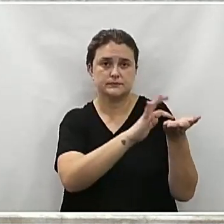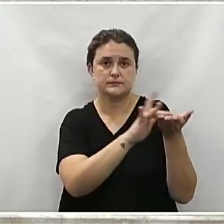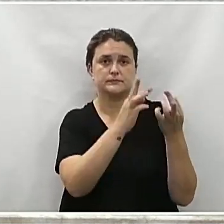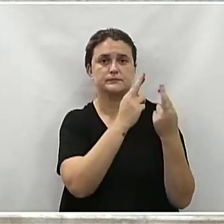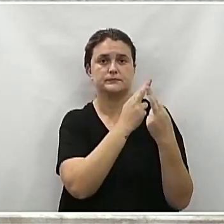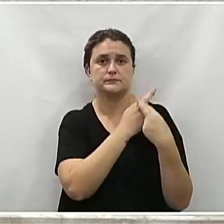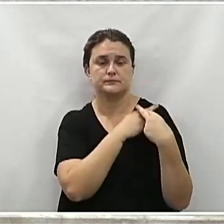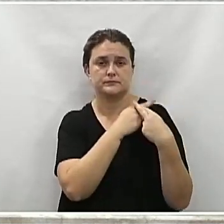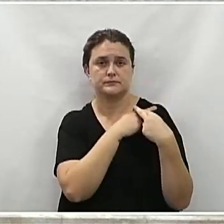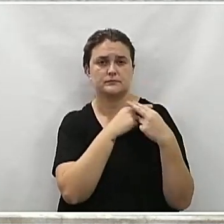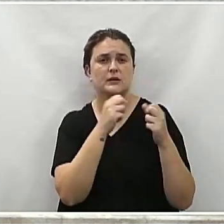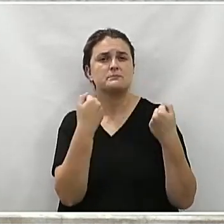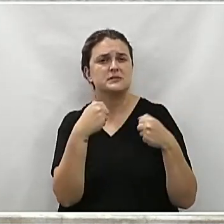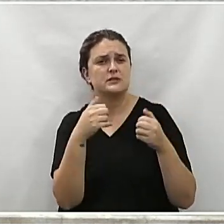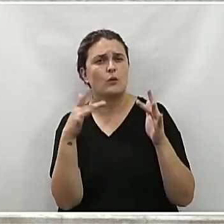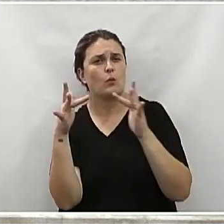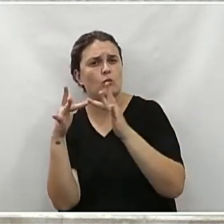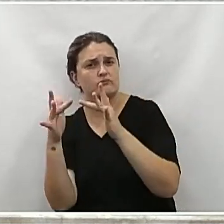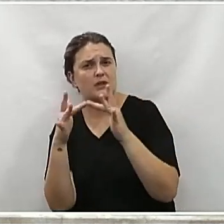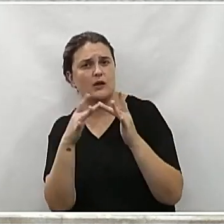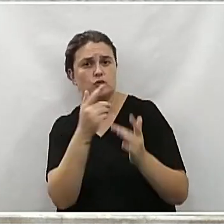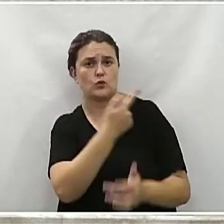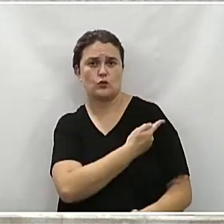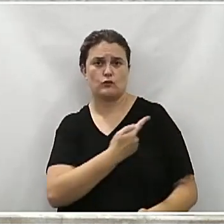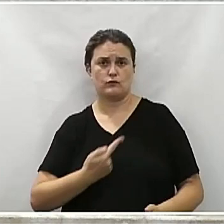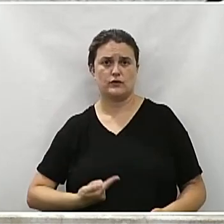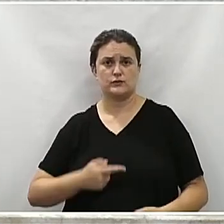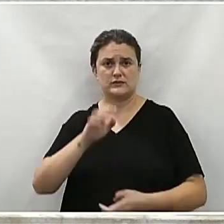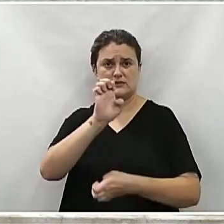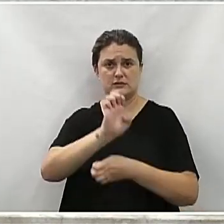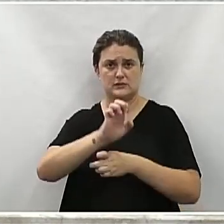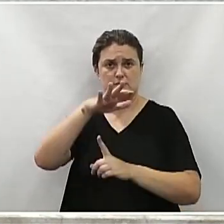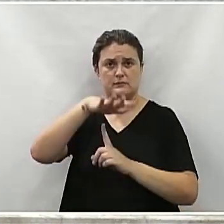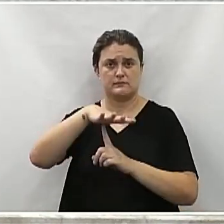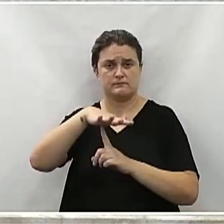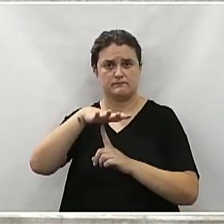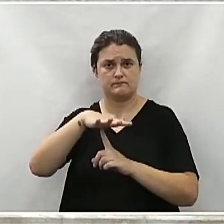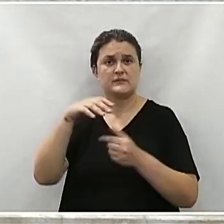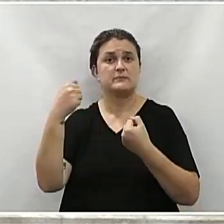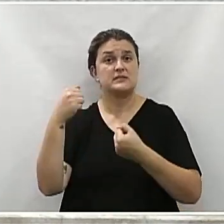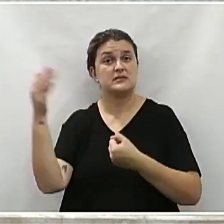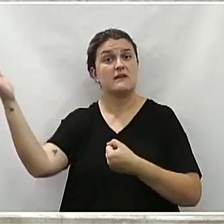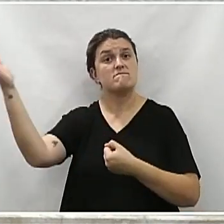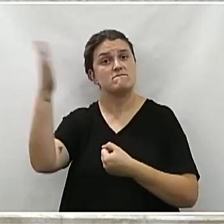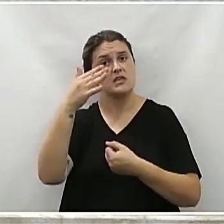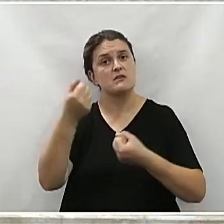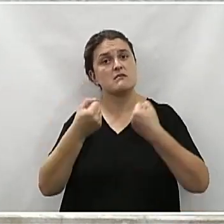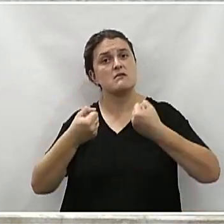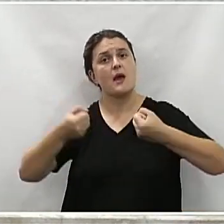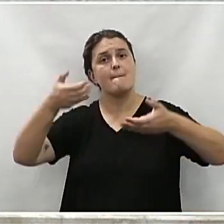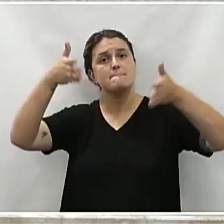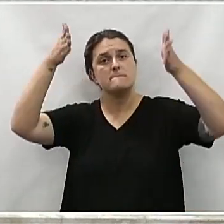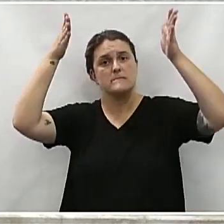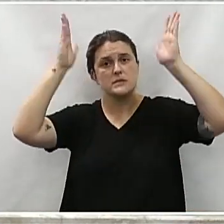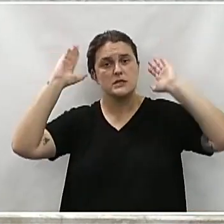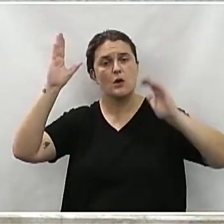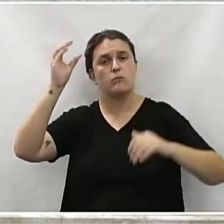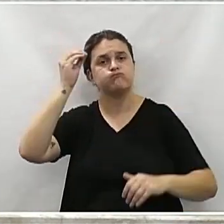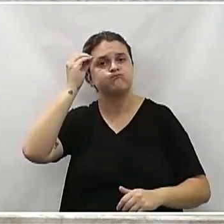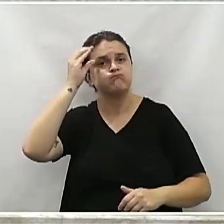competente, possam entrar em contato com o Governo do Estado do Paraná para trazer a carreta do conhecimento para a União da Vitória.